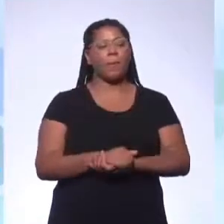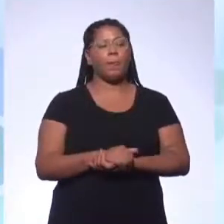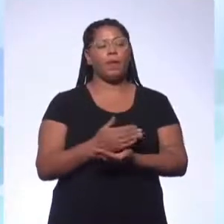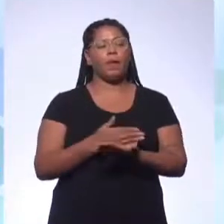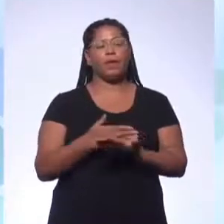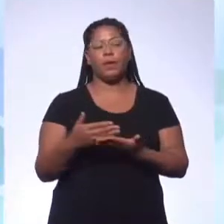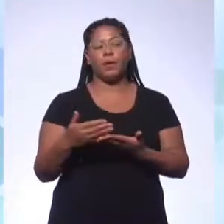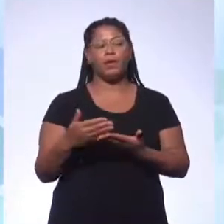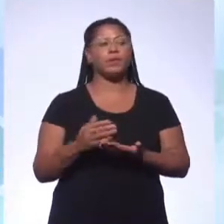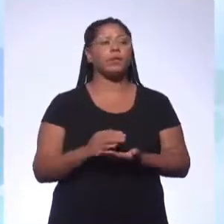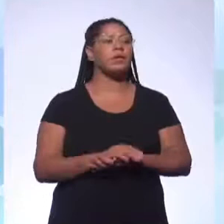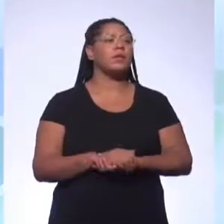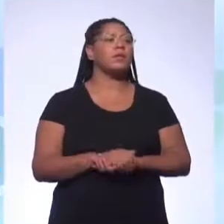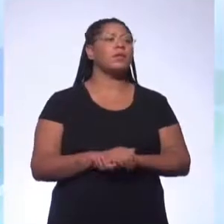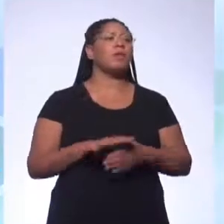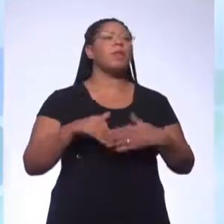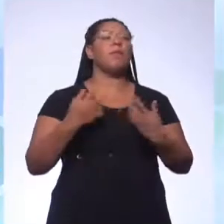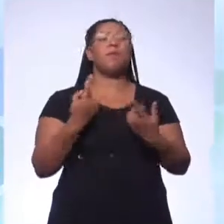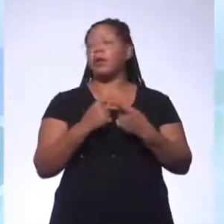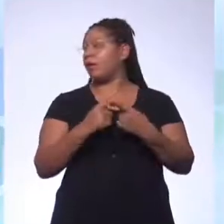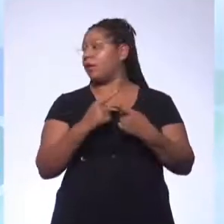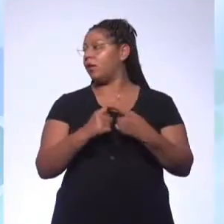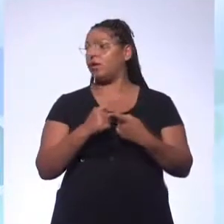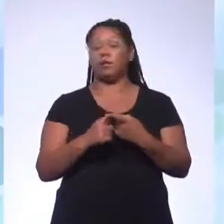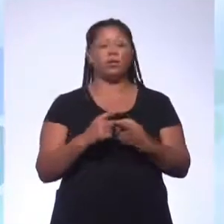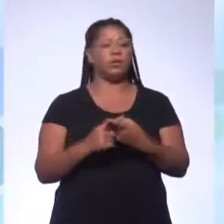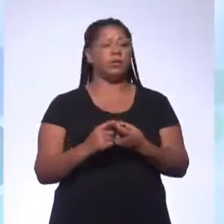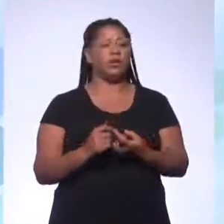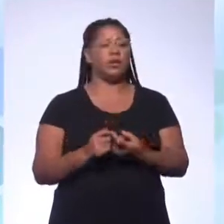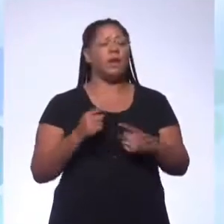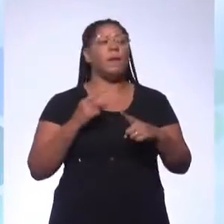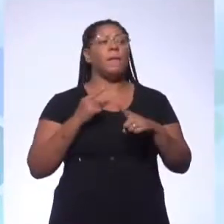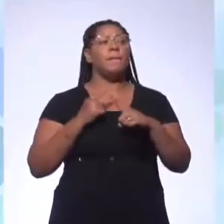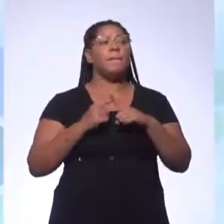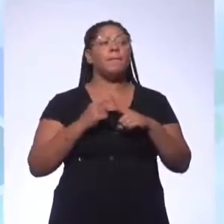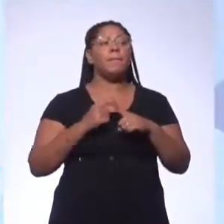aí. E por quê? Porque